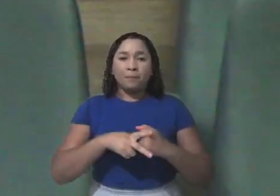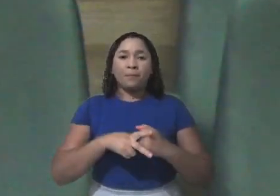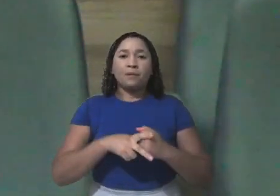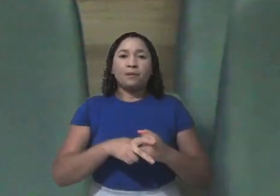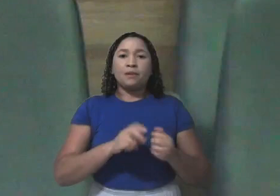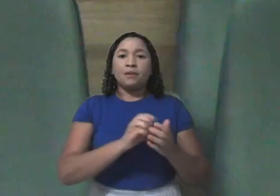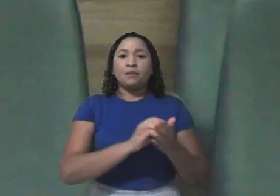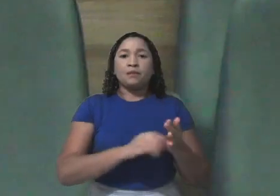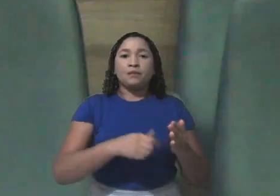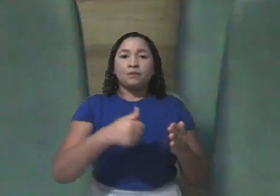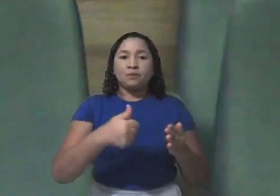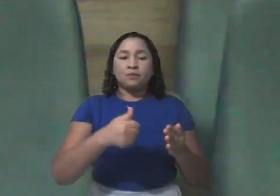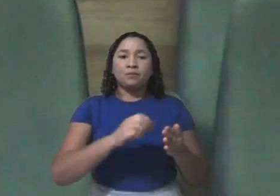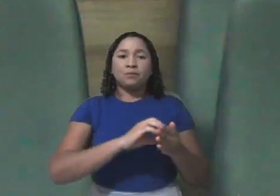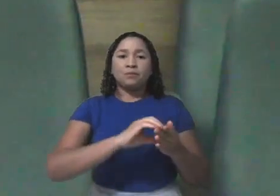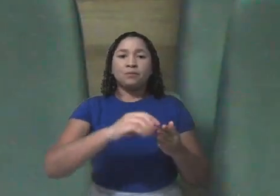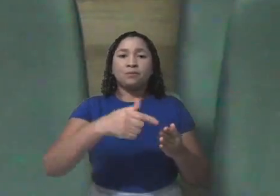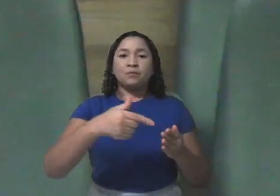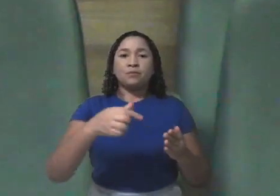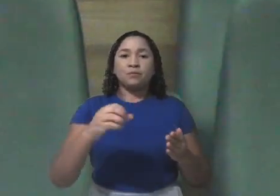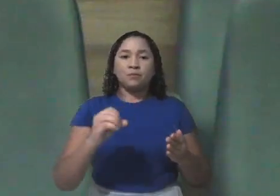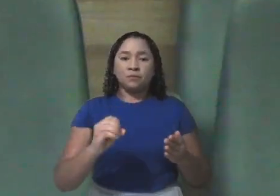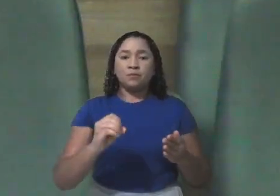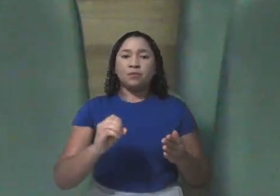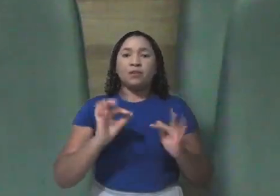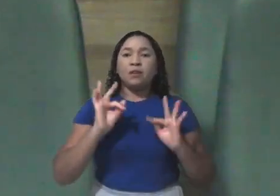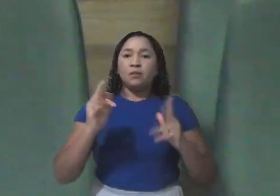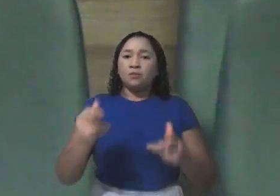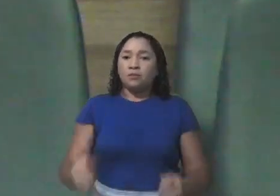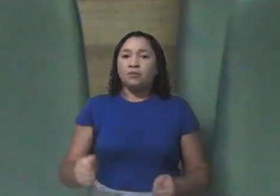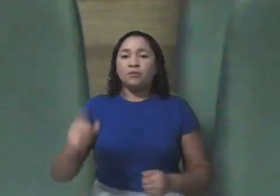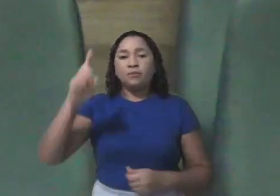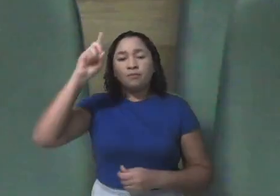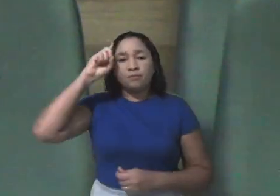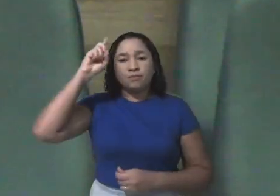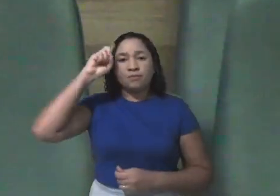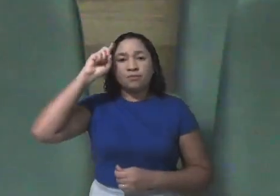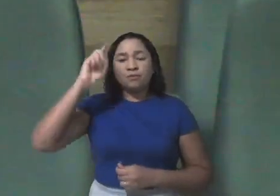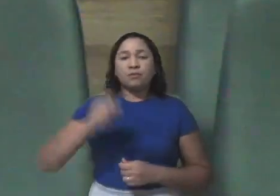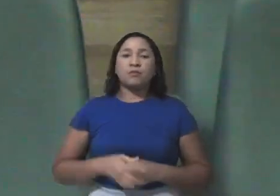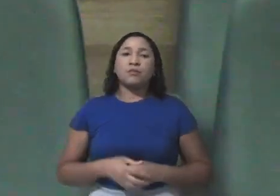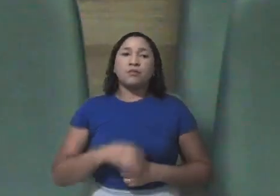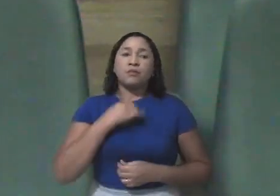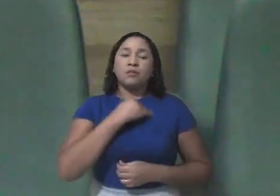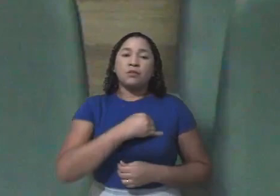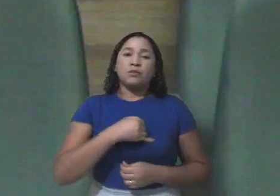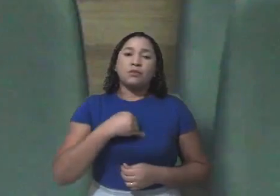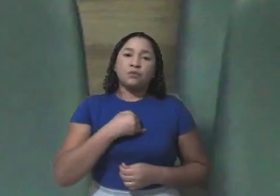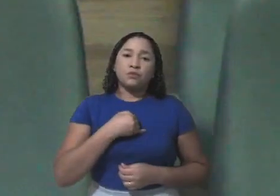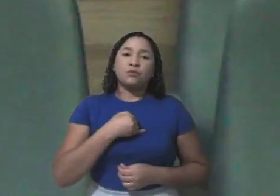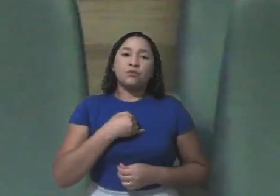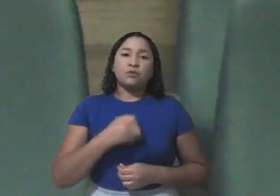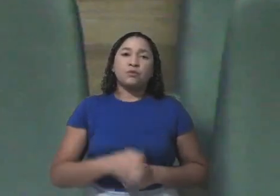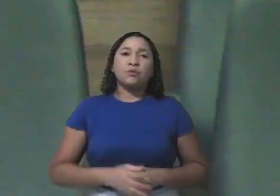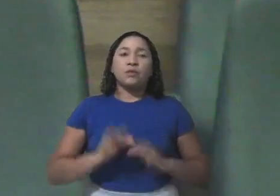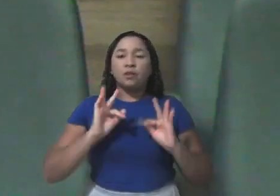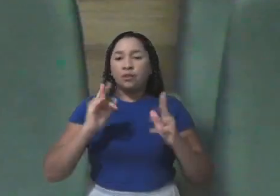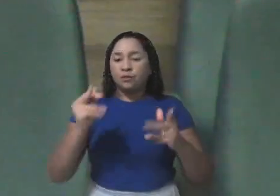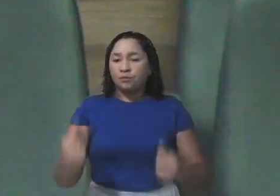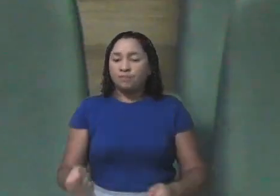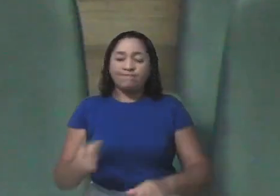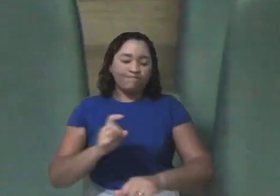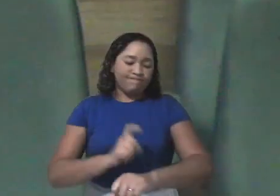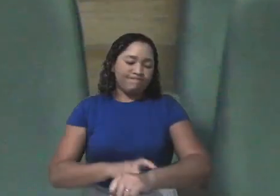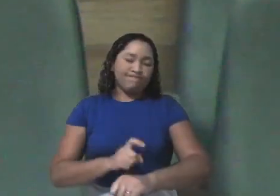últimos tempos. João 2:18, última hora. O